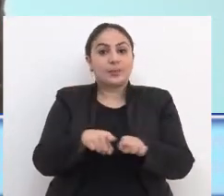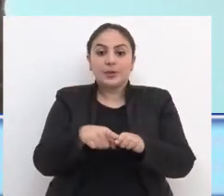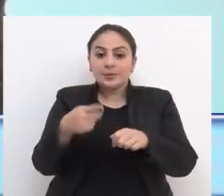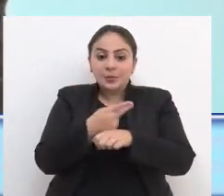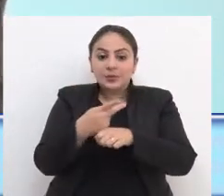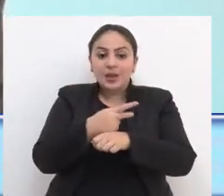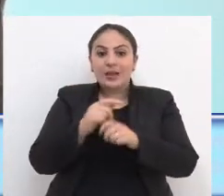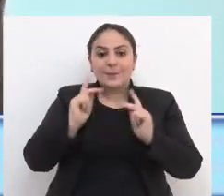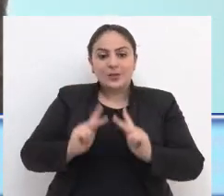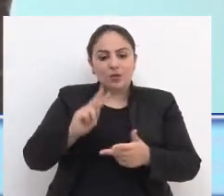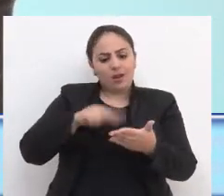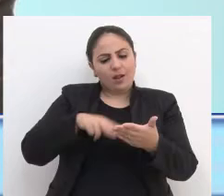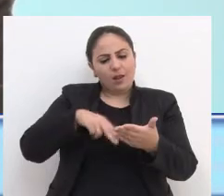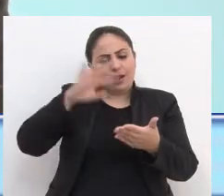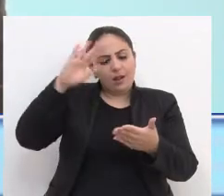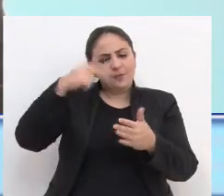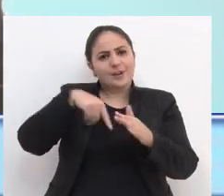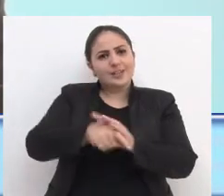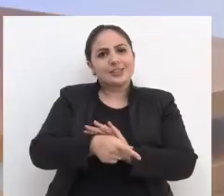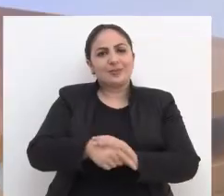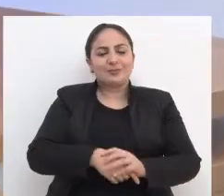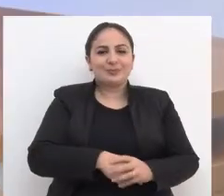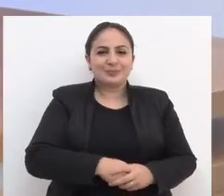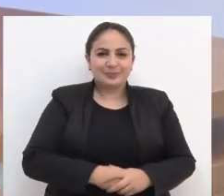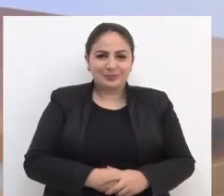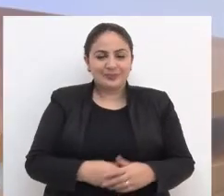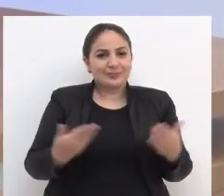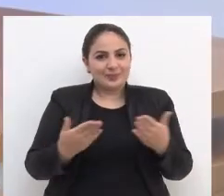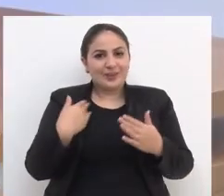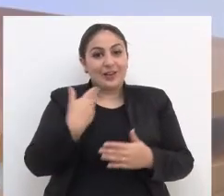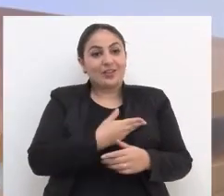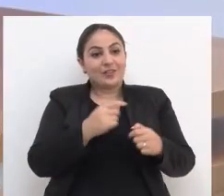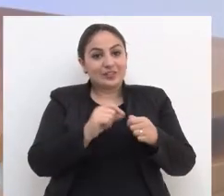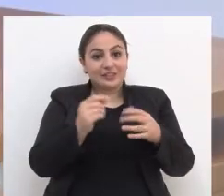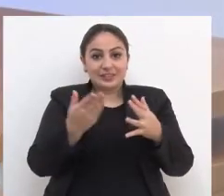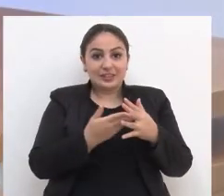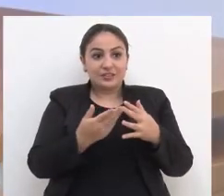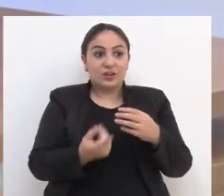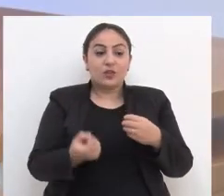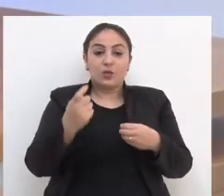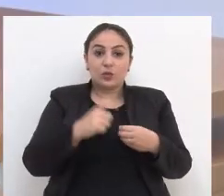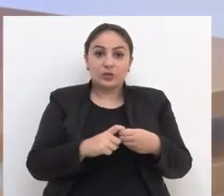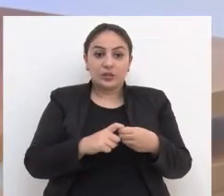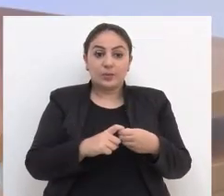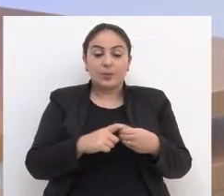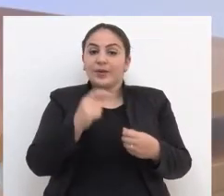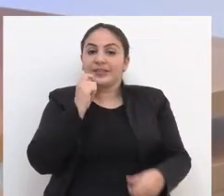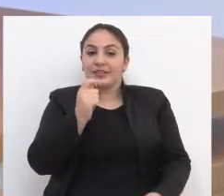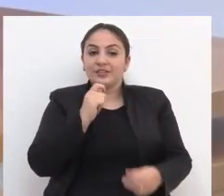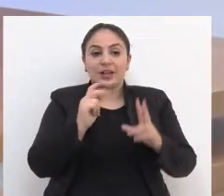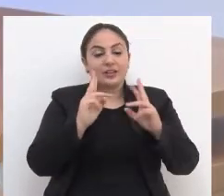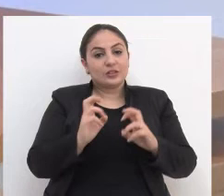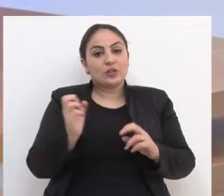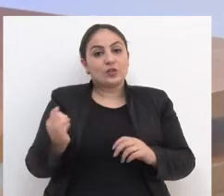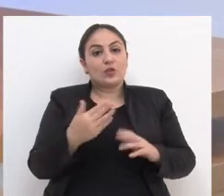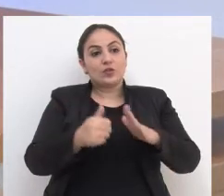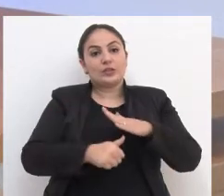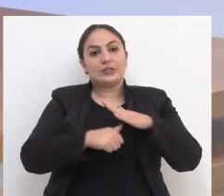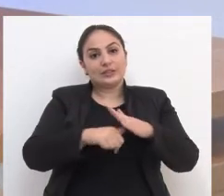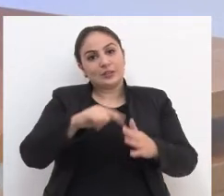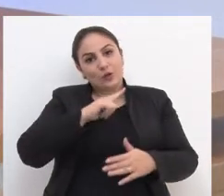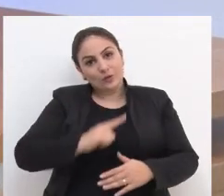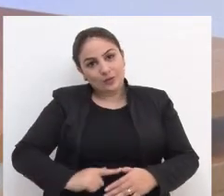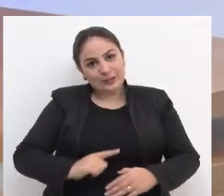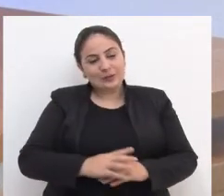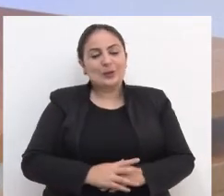E buscar que o leitor faça uma reflexão, né? E agora nós vamos para o intervalo e retornamos com uma entrevista com o novo líder